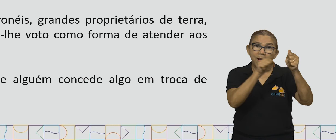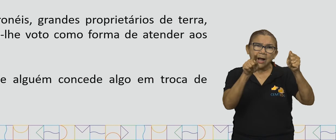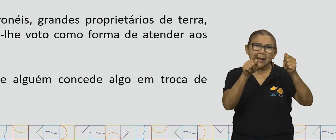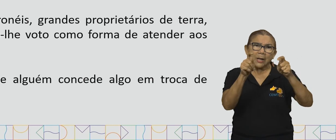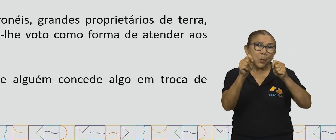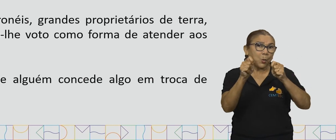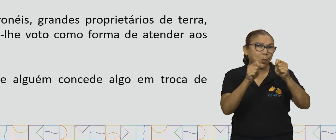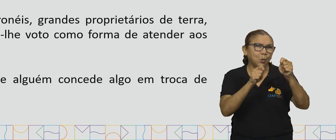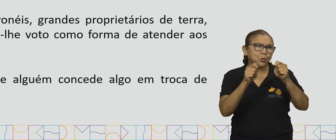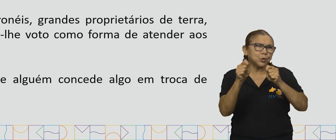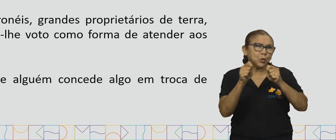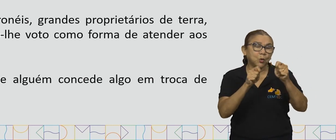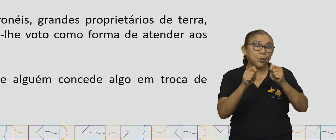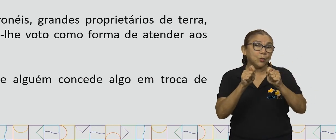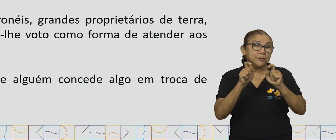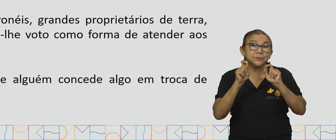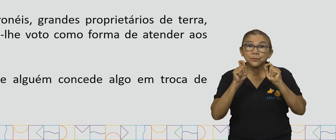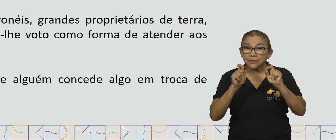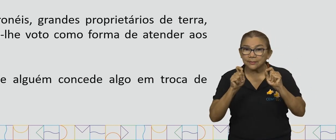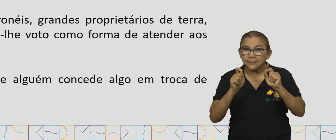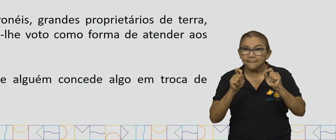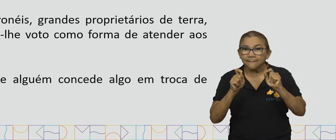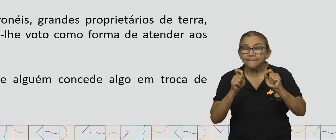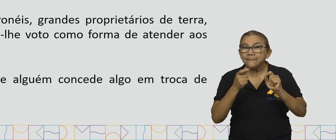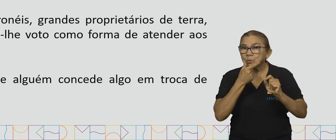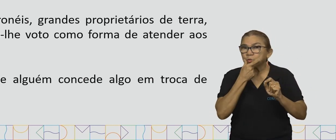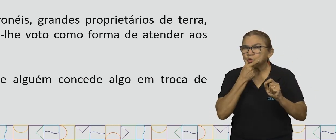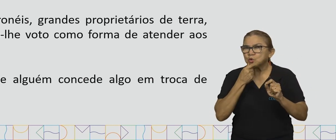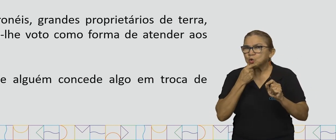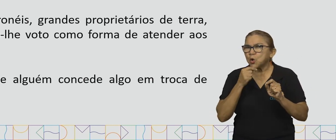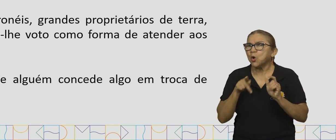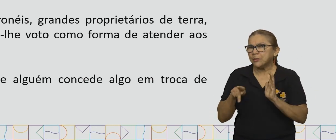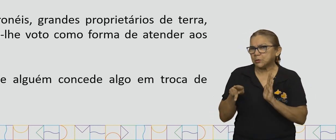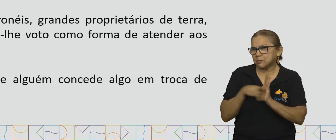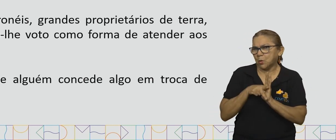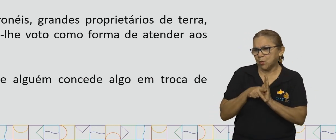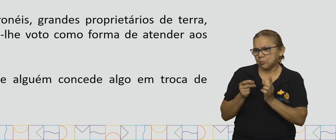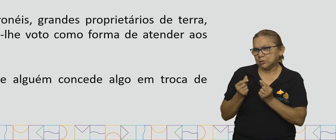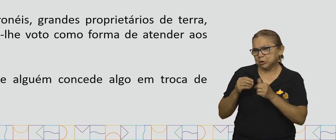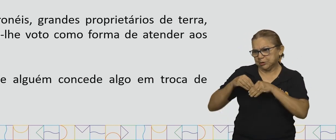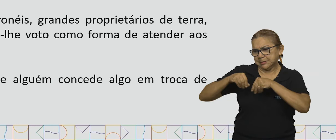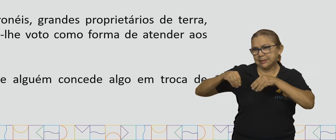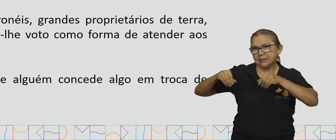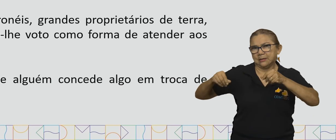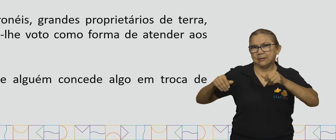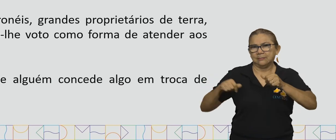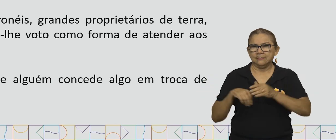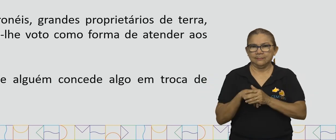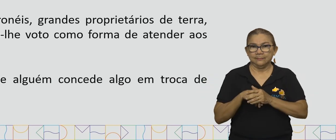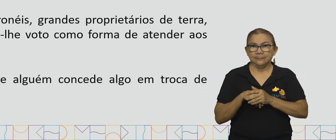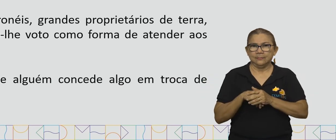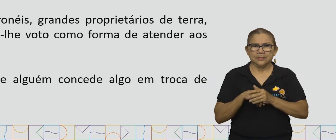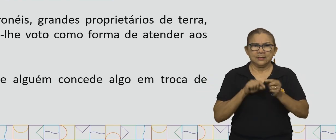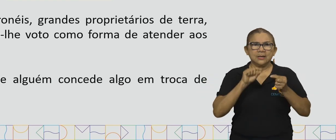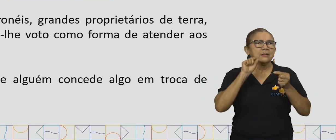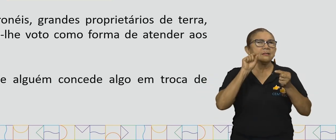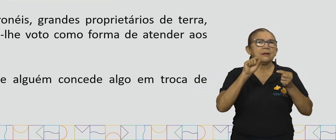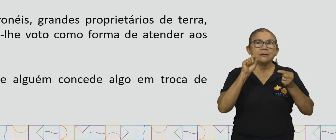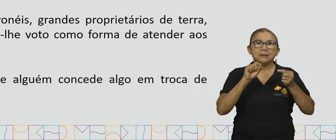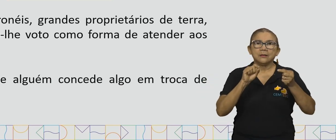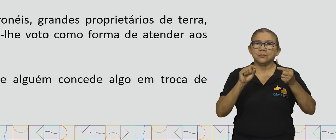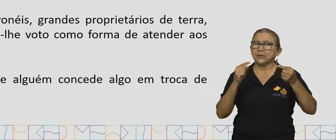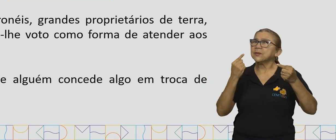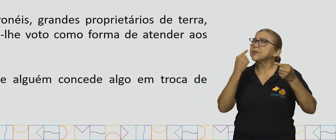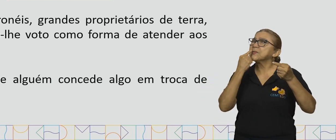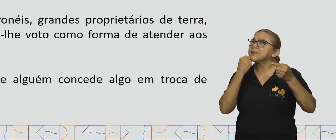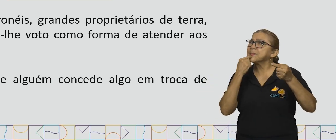grandes proprietários de terra exerciam sobre a população. Isso é clientelismo, mandonismo ou coronelismo? Isso